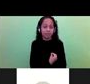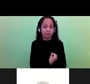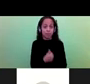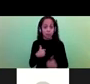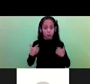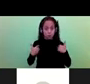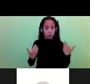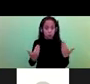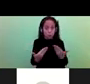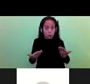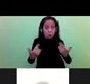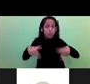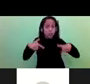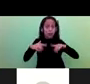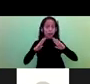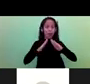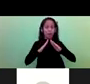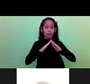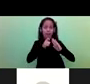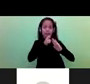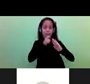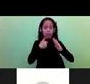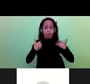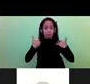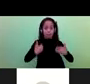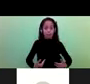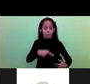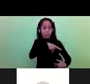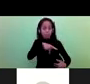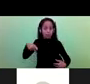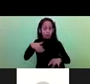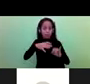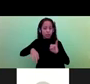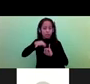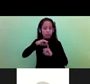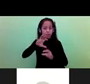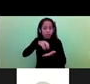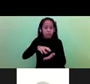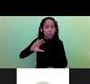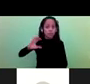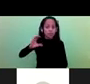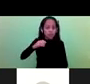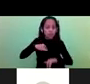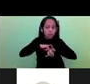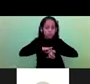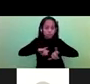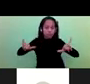Eu estou trabalhando remotamente ainda. Eu sou professor do IFES de Cariacica, como eu